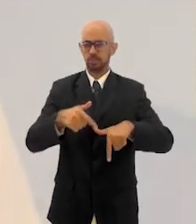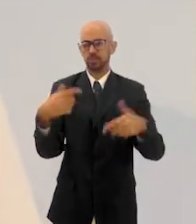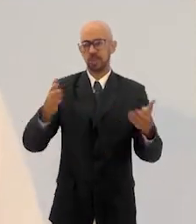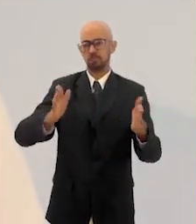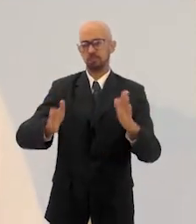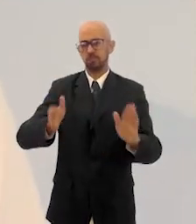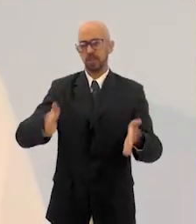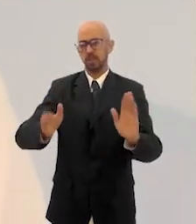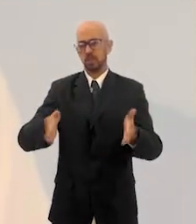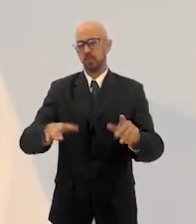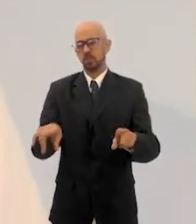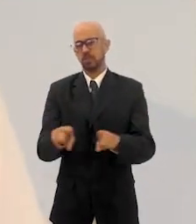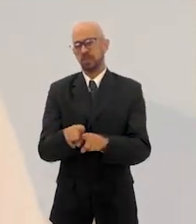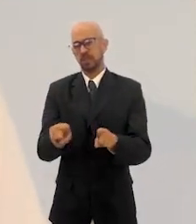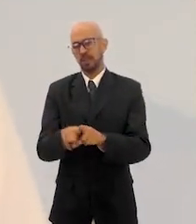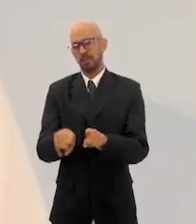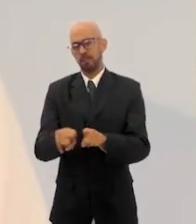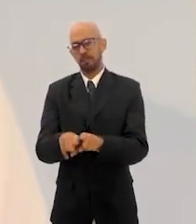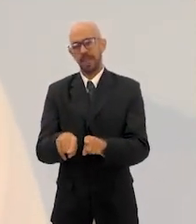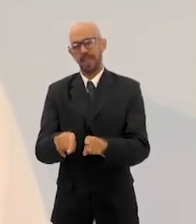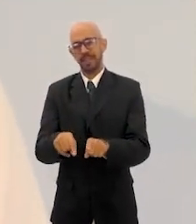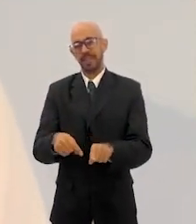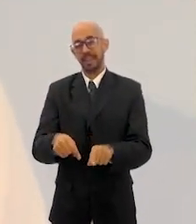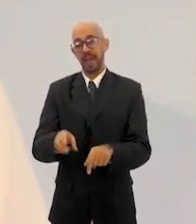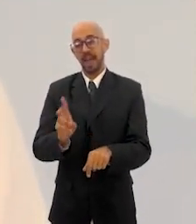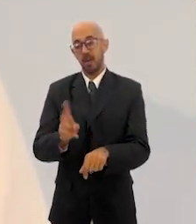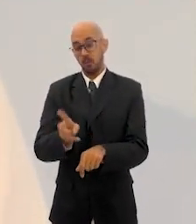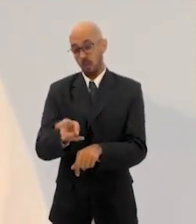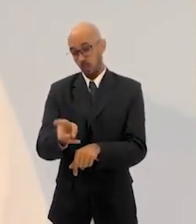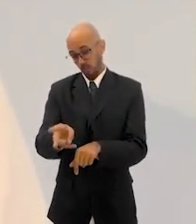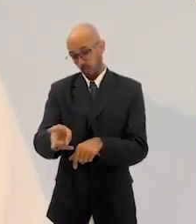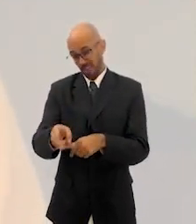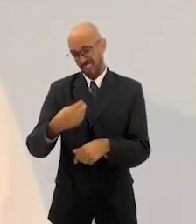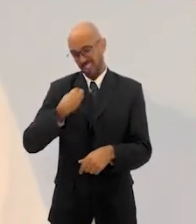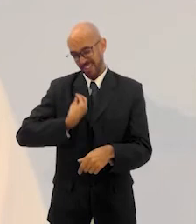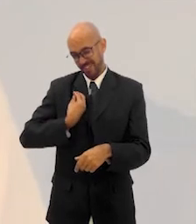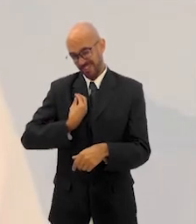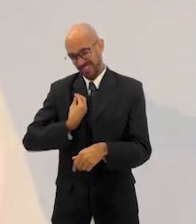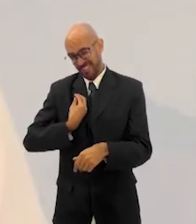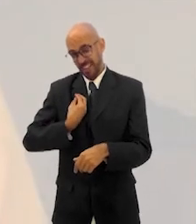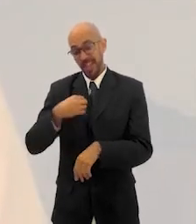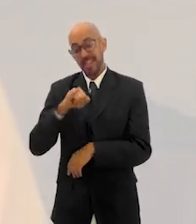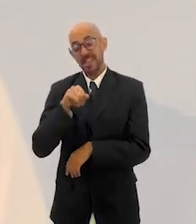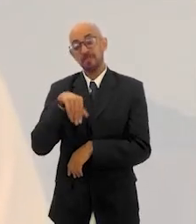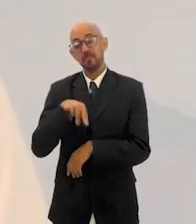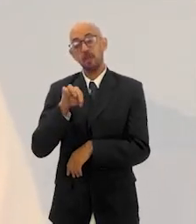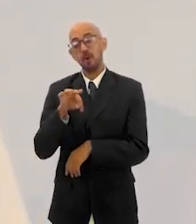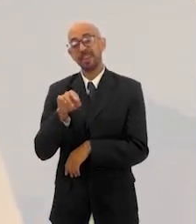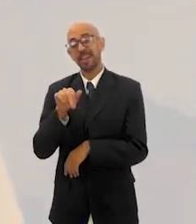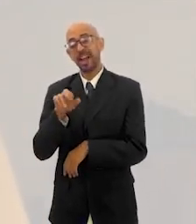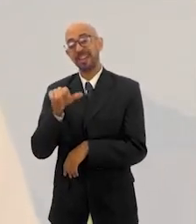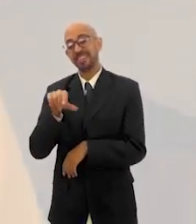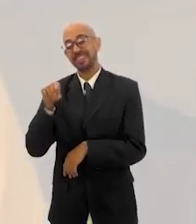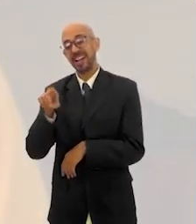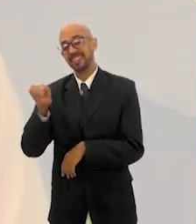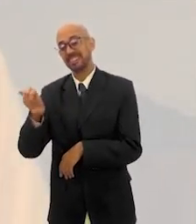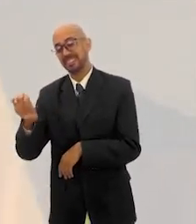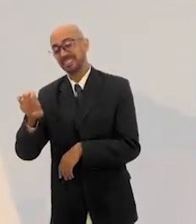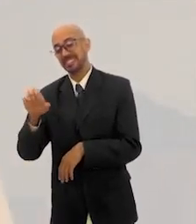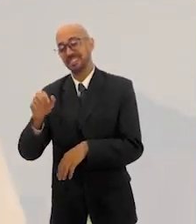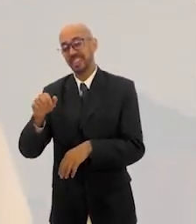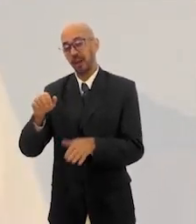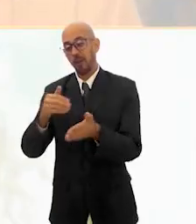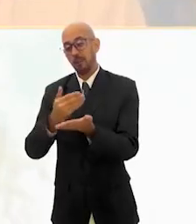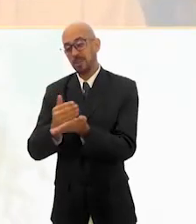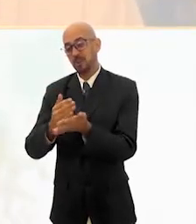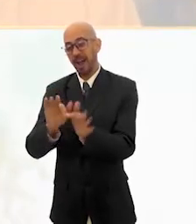período, já estava aí, a imortalidade estava bem, mas já estava precisando de um pouco mais de dinheiro. Então, eu tinha que trabalhar um pouquinho também, senão não